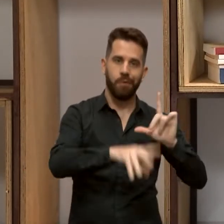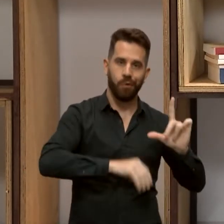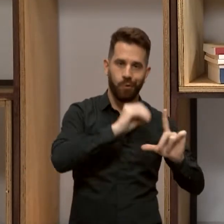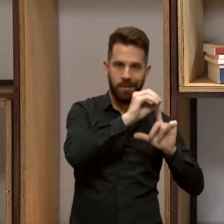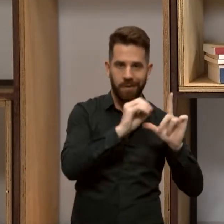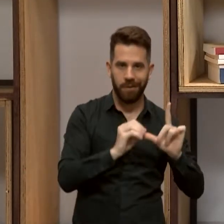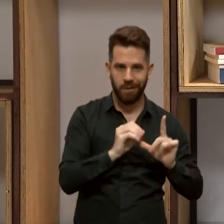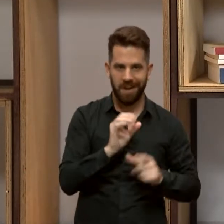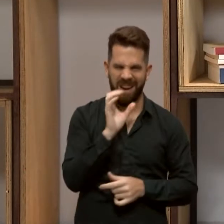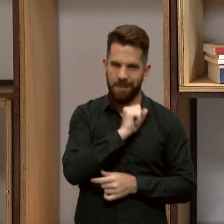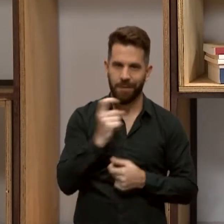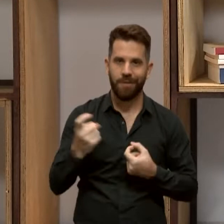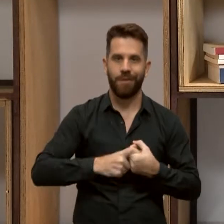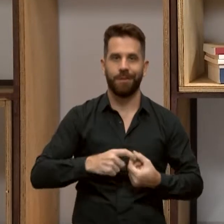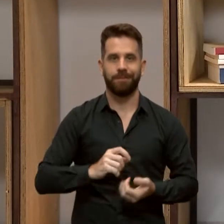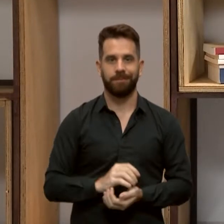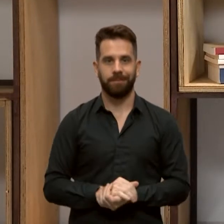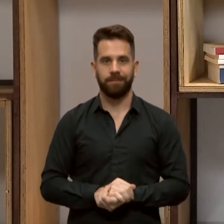já.